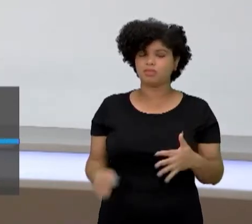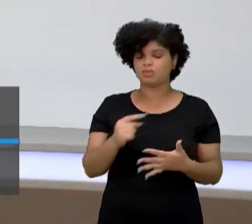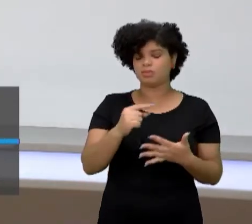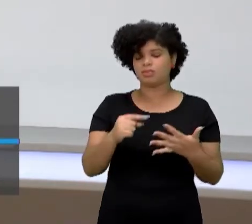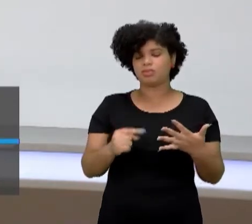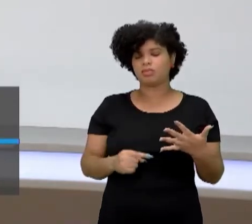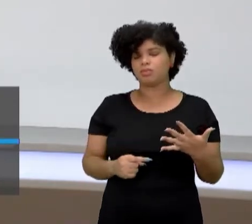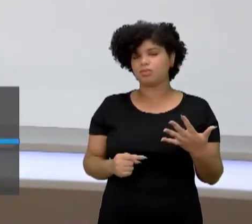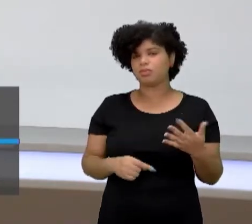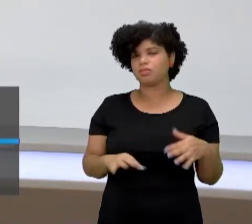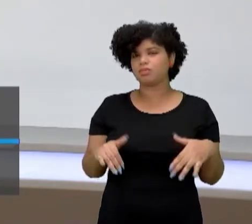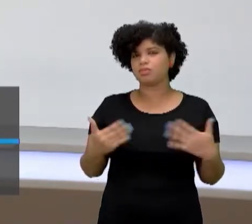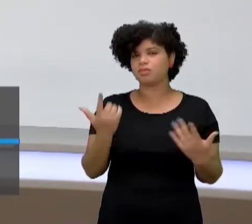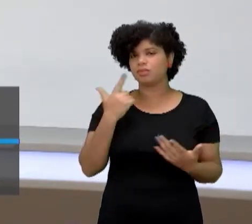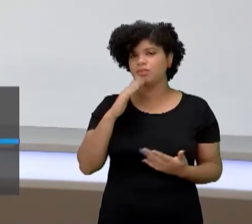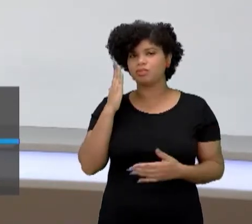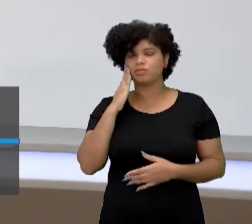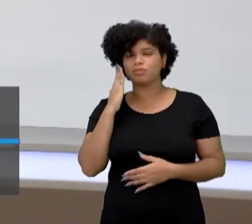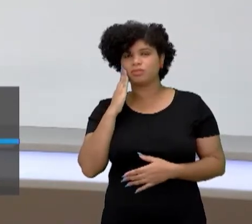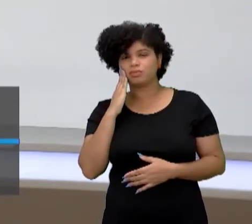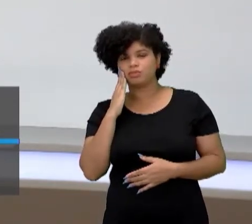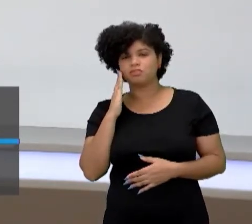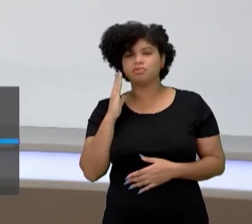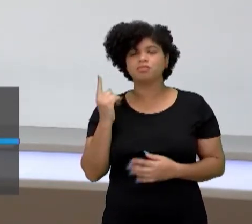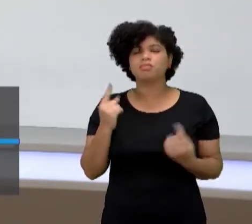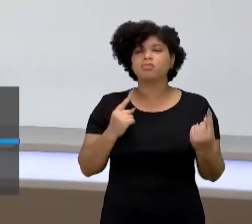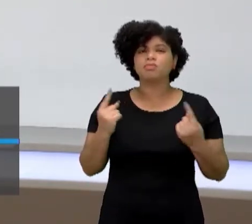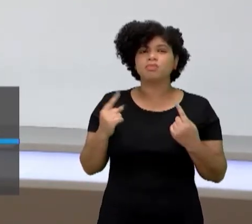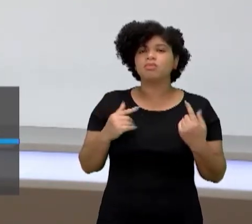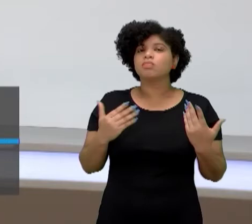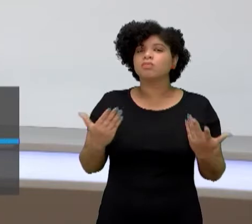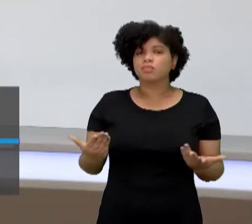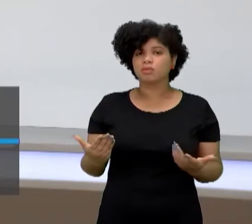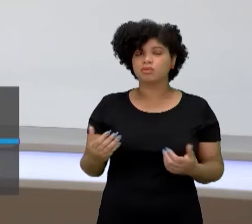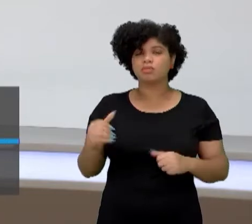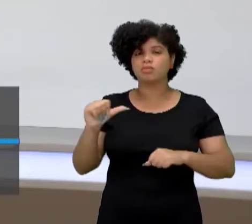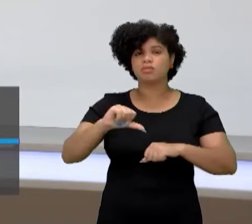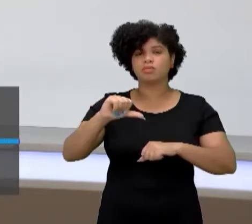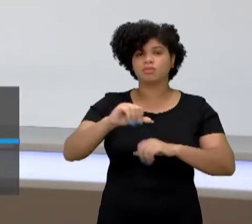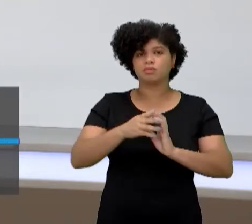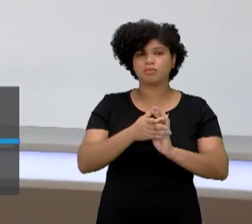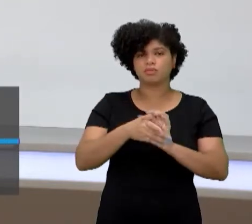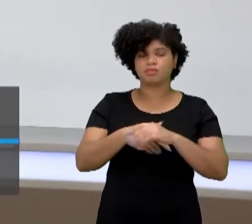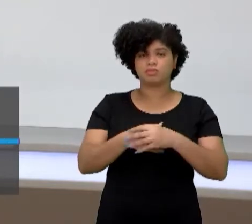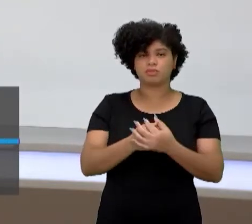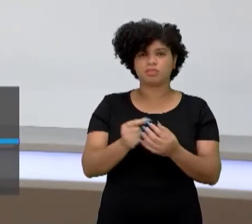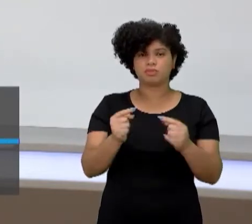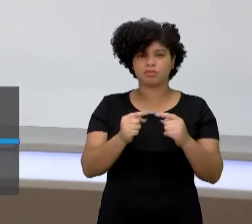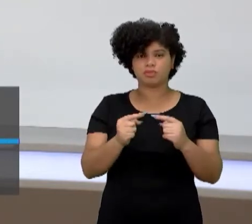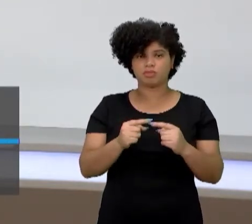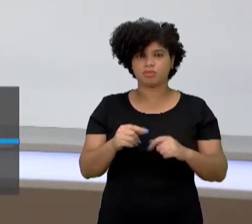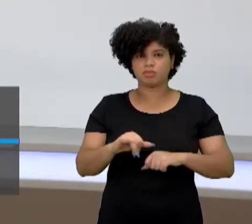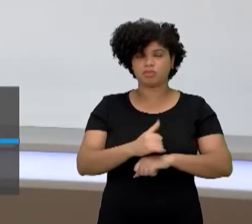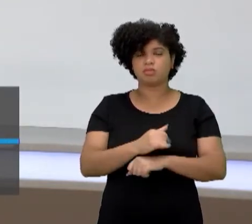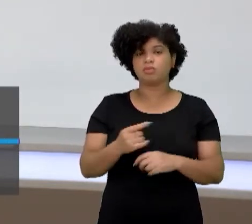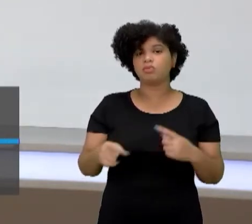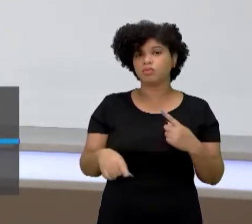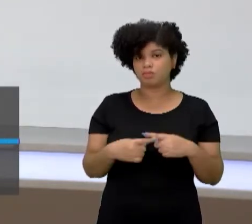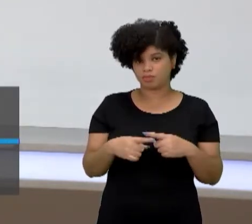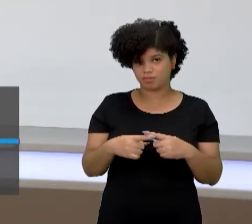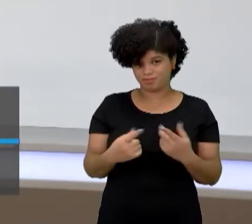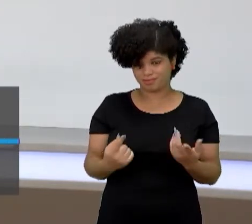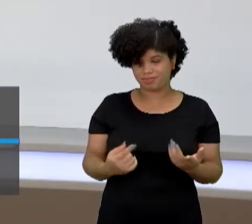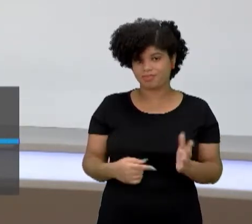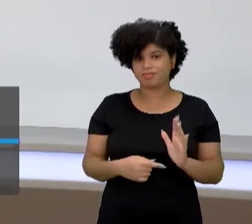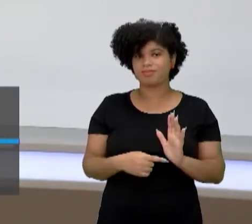coisa é polar ou apolar e por que que o detergente faz a água combinar com a gordura. Então, para começar, para